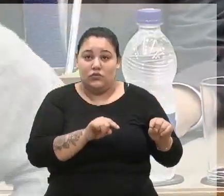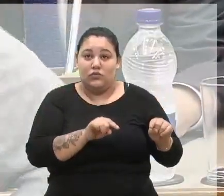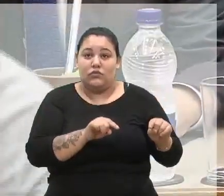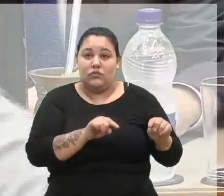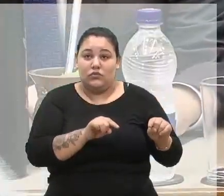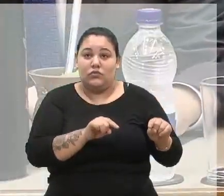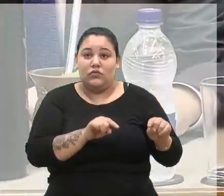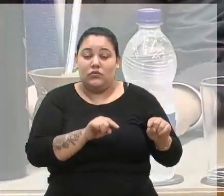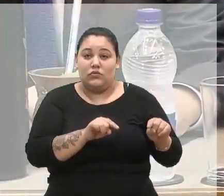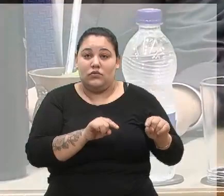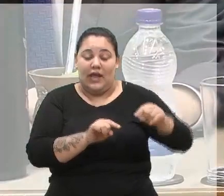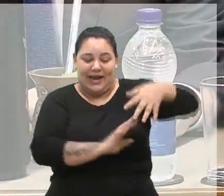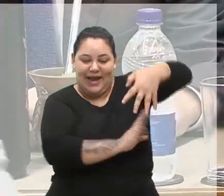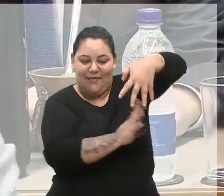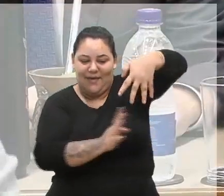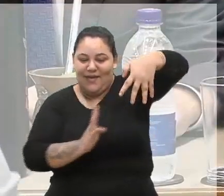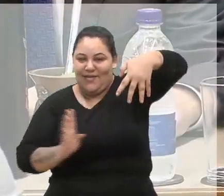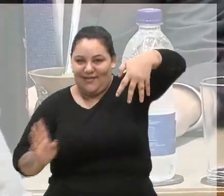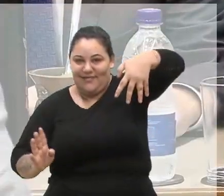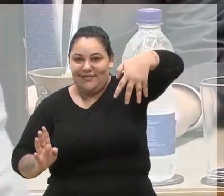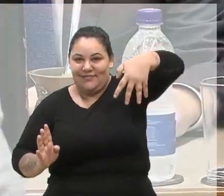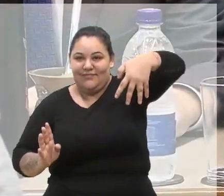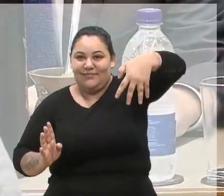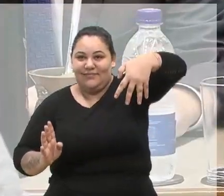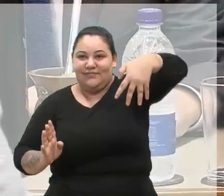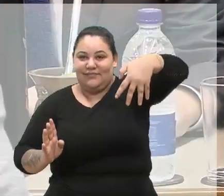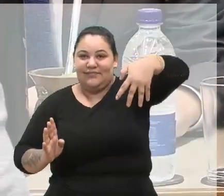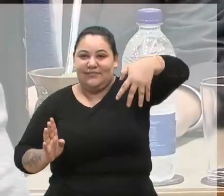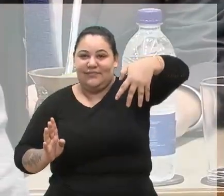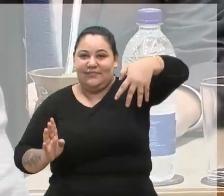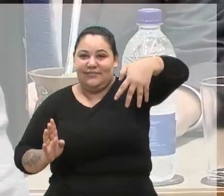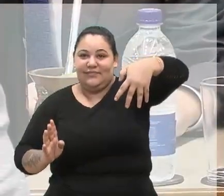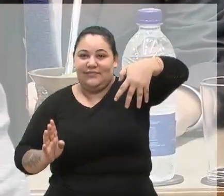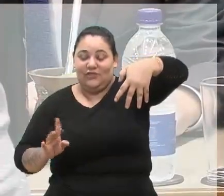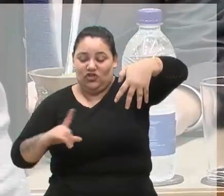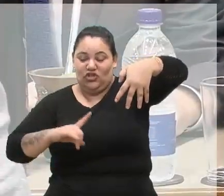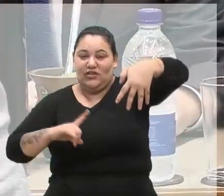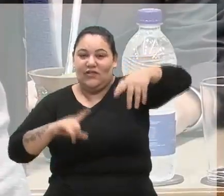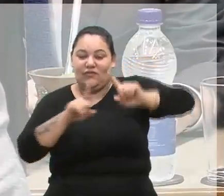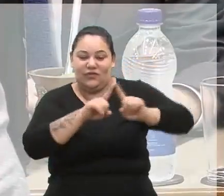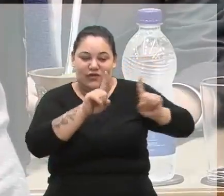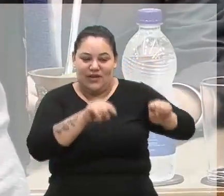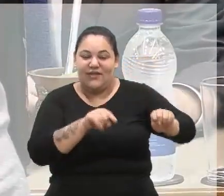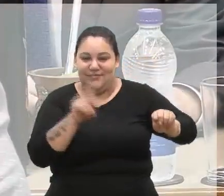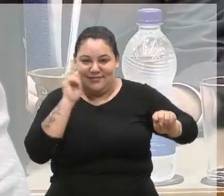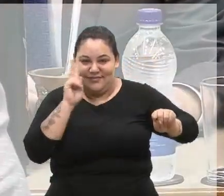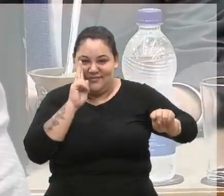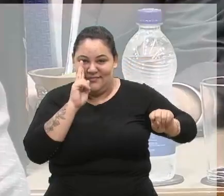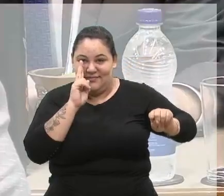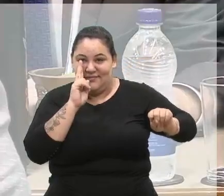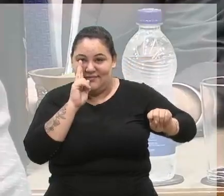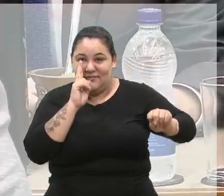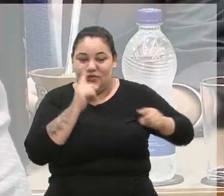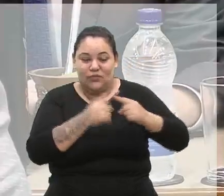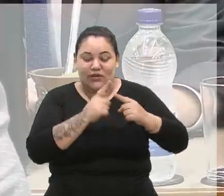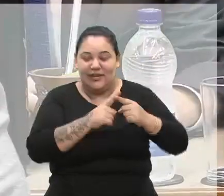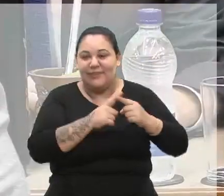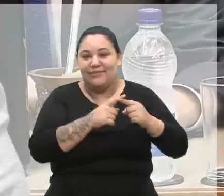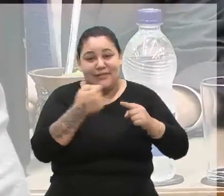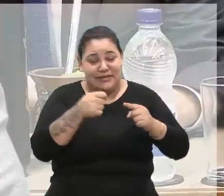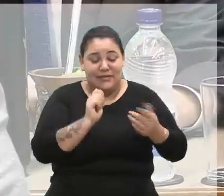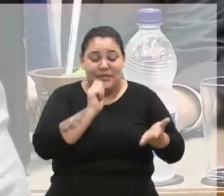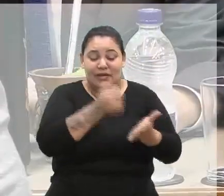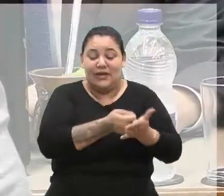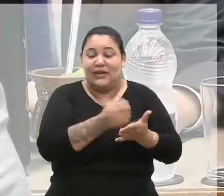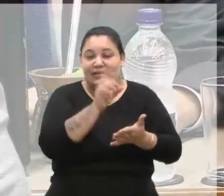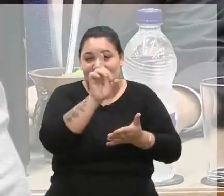como é que a gente diz? Praças físicas. Nas praças físicas, né? Que tinha os funcionários, que tu sabe que o funcionário tem que pagar os direitos, tem